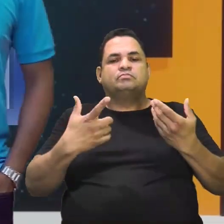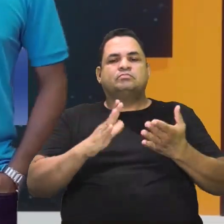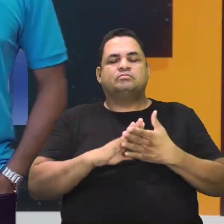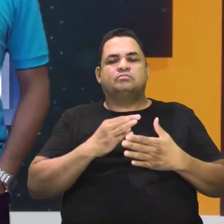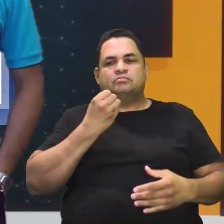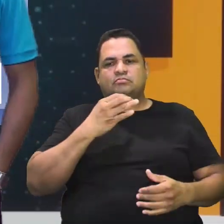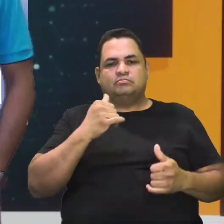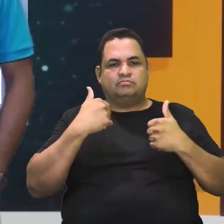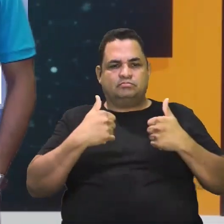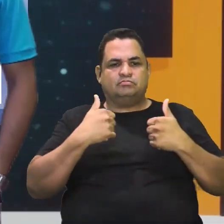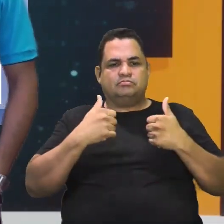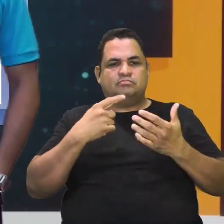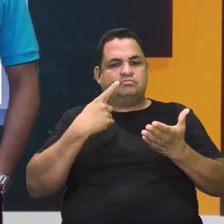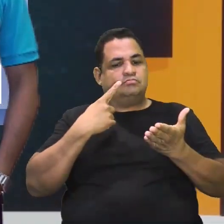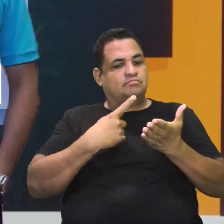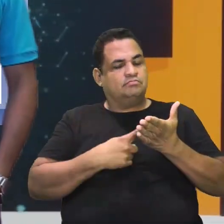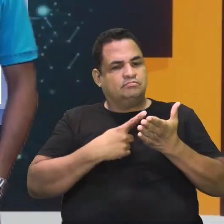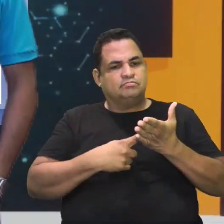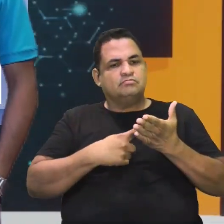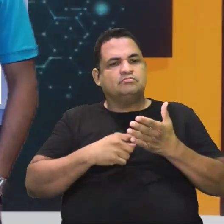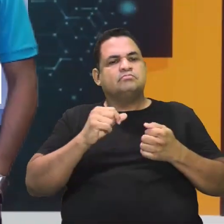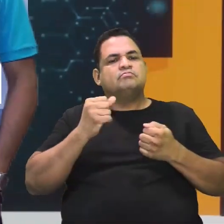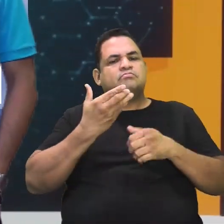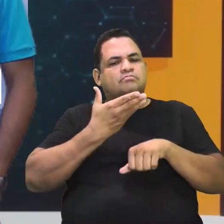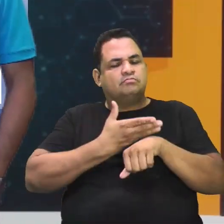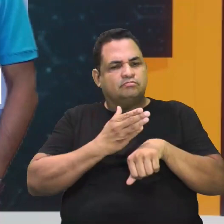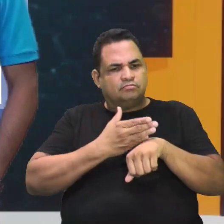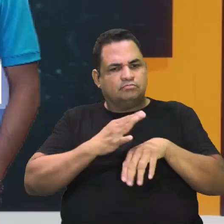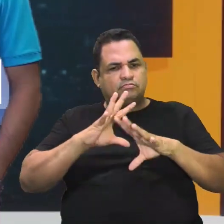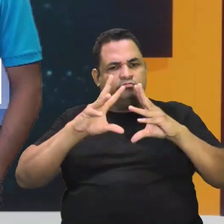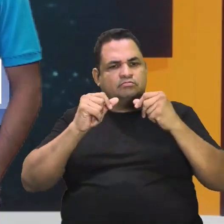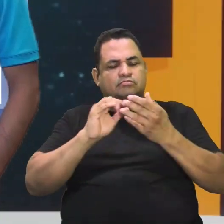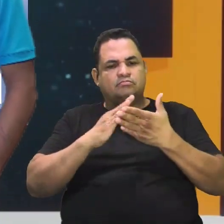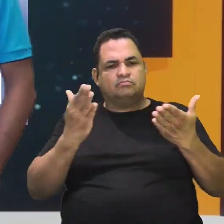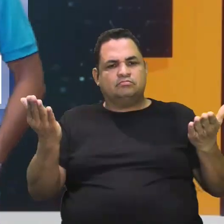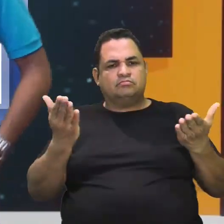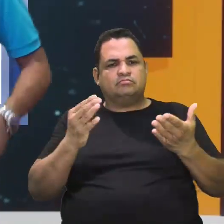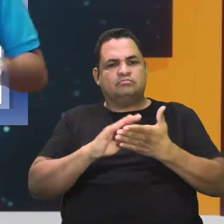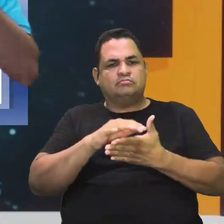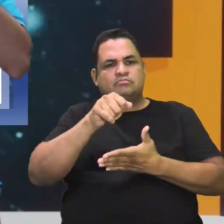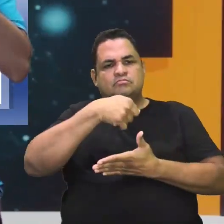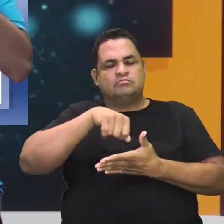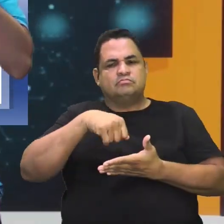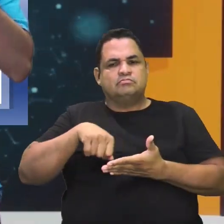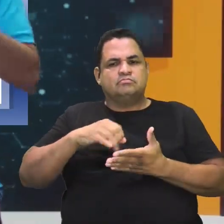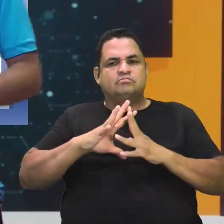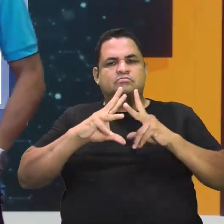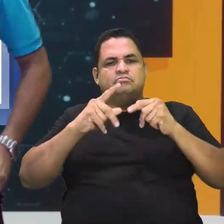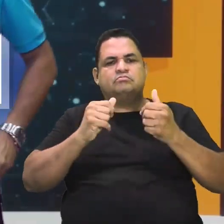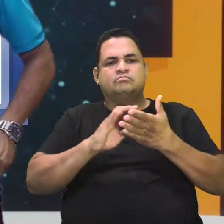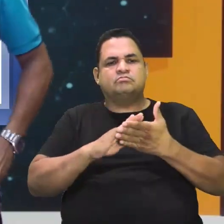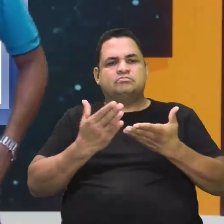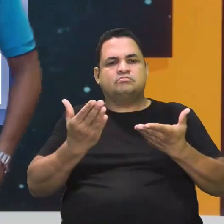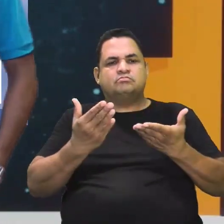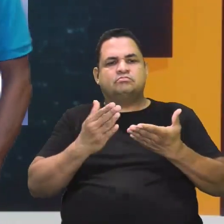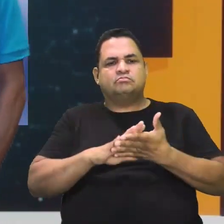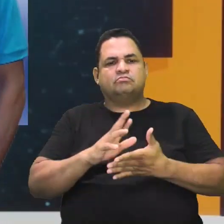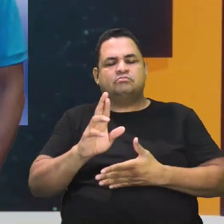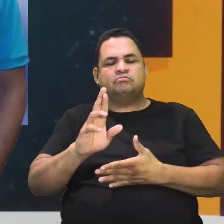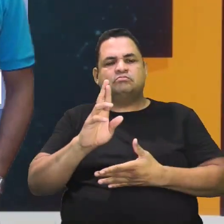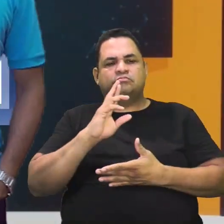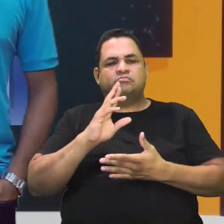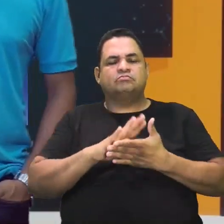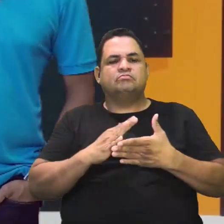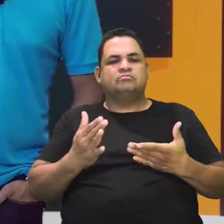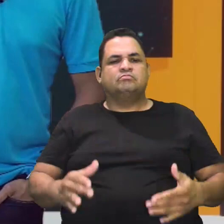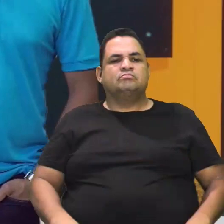bom? Beleza, combinado? Refaçam, todos esses que a gente passa, a gente corrige, não é verdade? Todos. Então vocês ficam com as respostas.